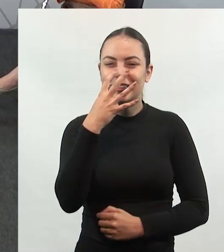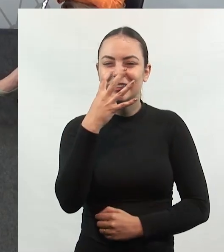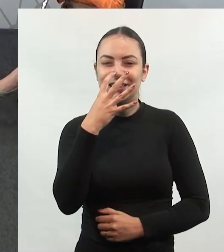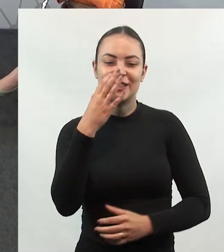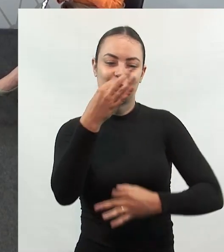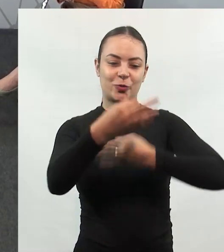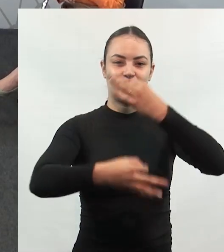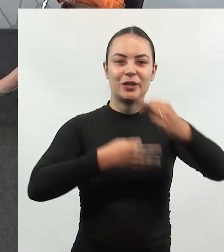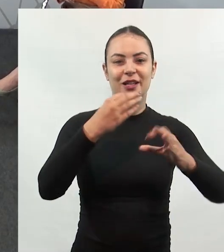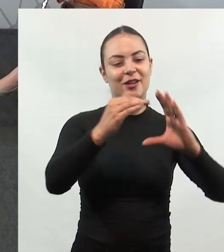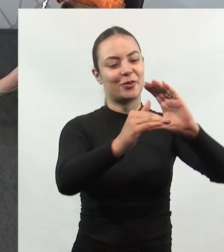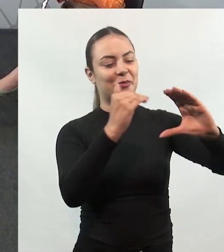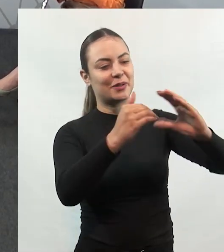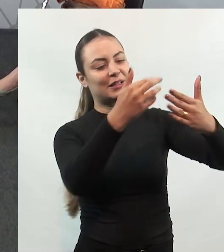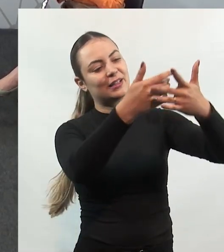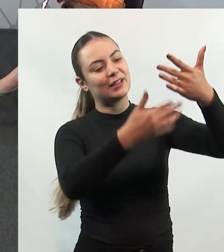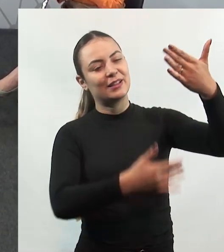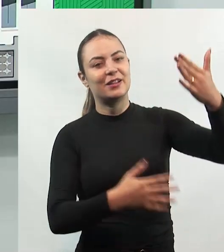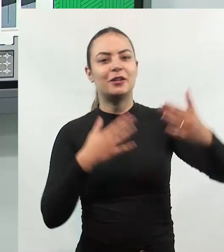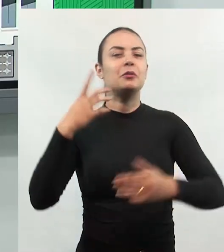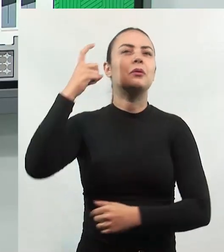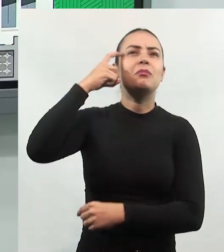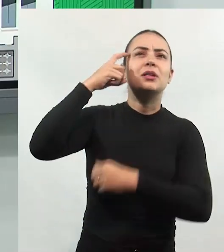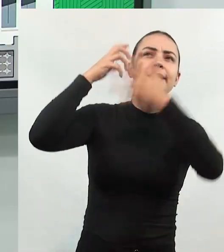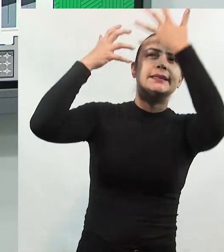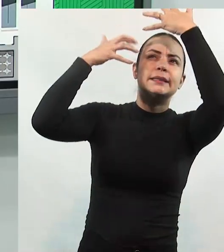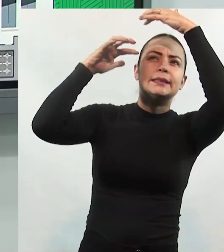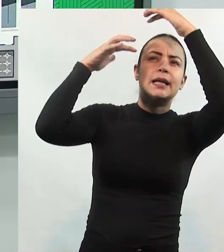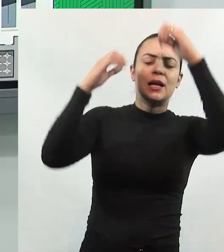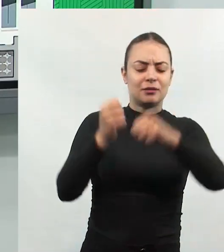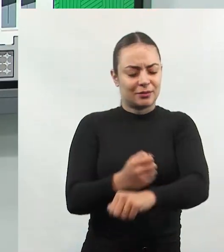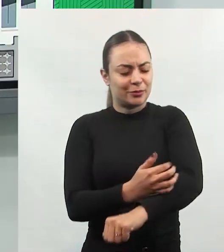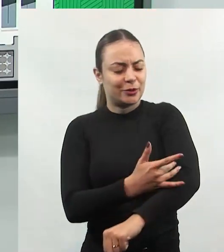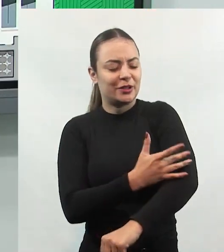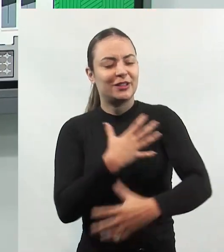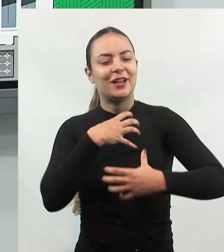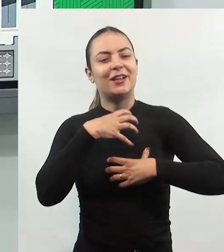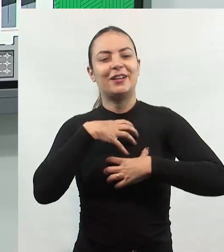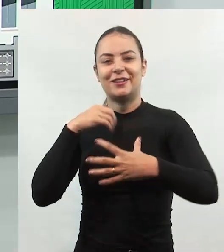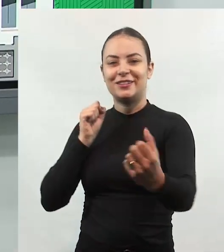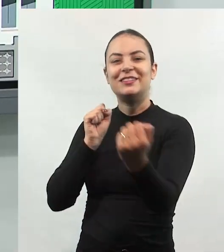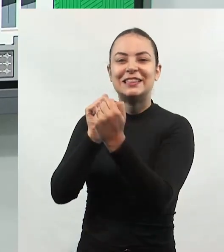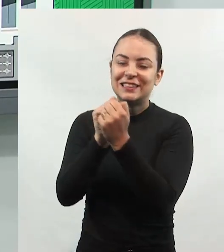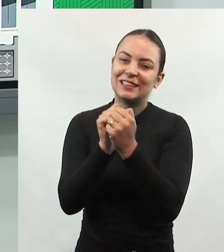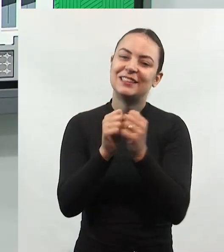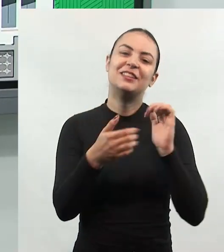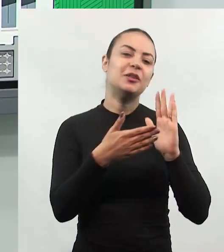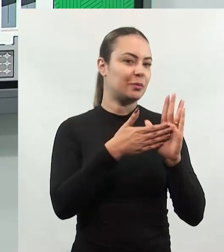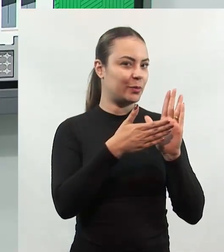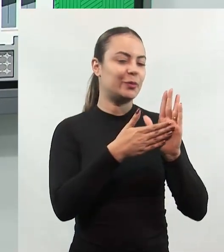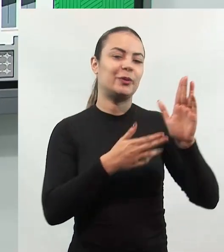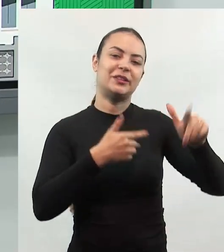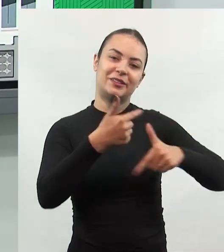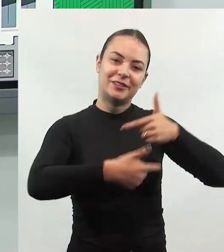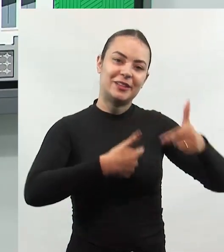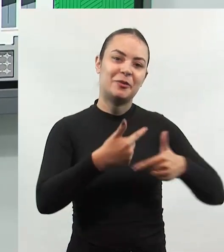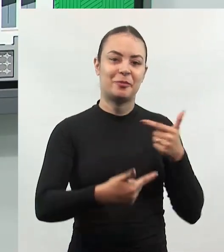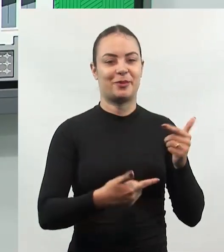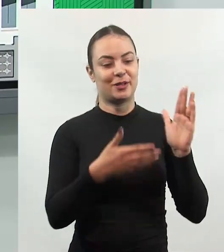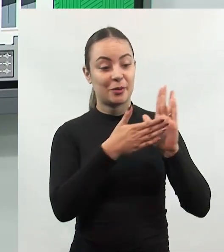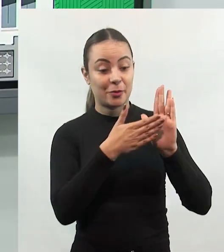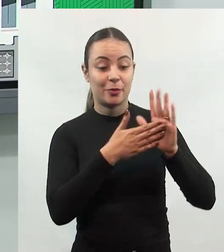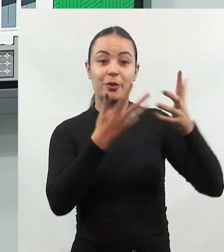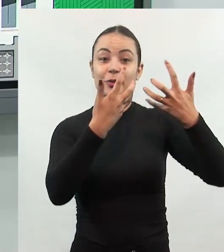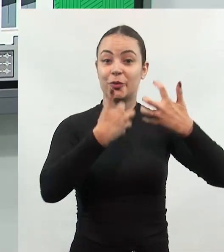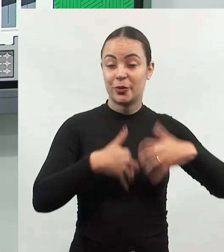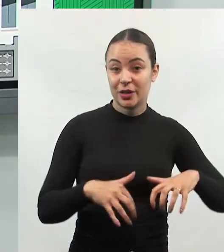só para nós 4. E obrigada a vocês que participaram, que contribuíram, que fizeram reflexões junto com a gente, que se